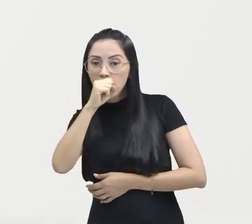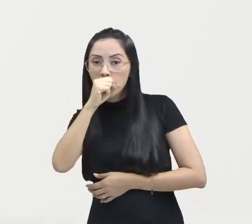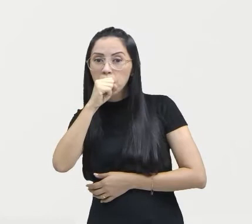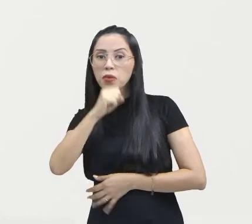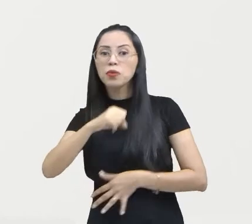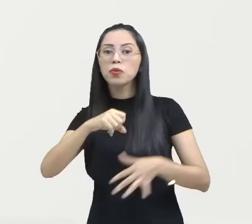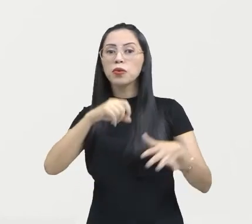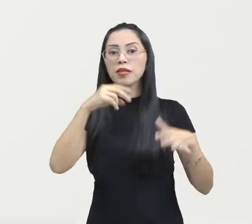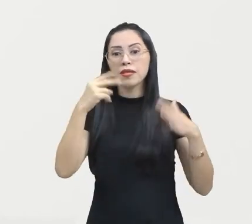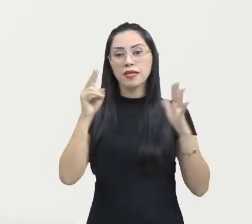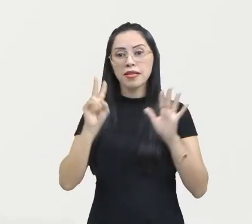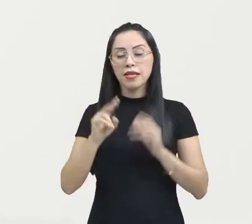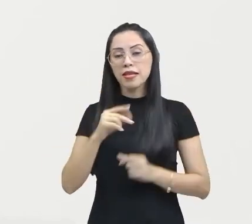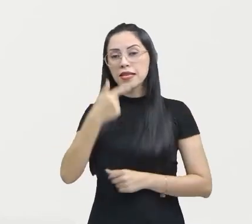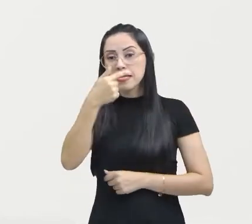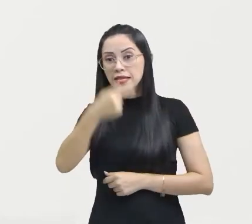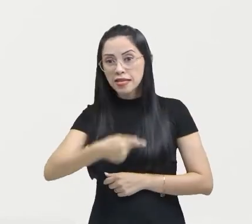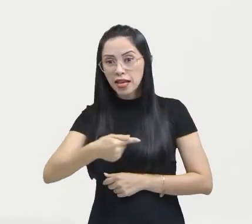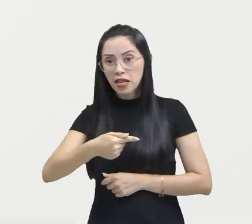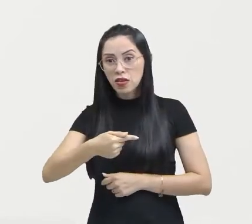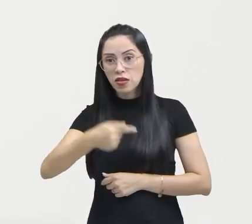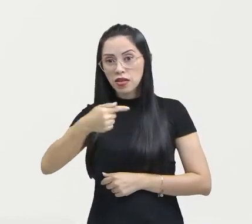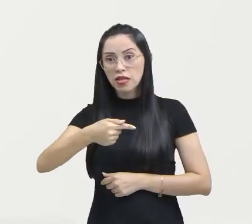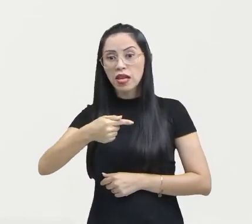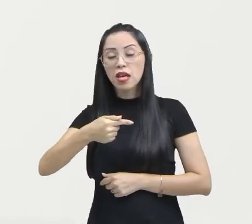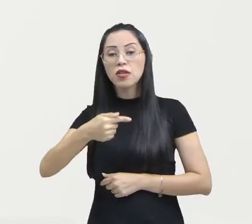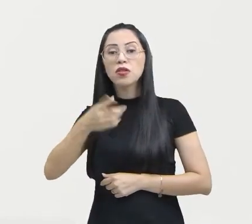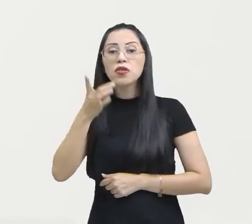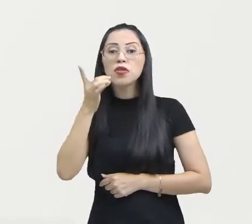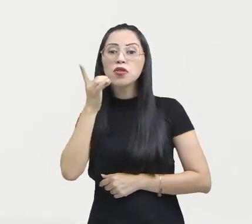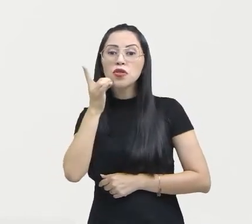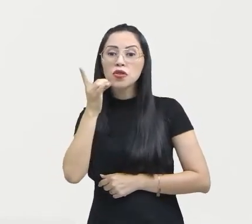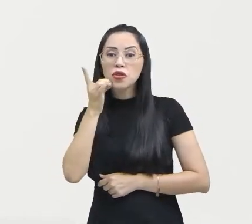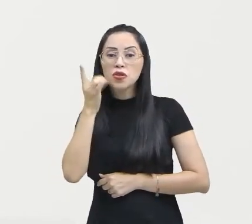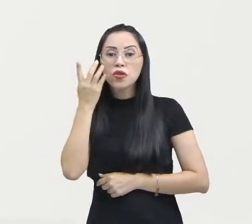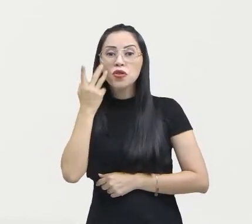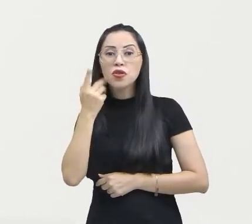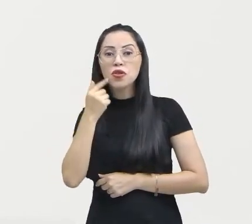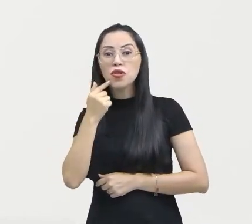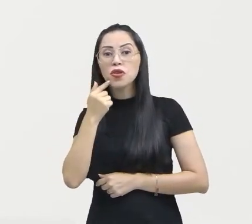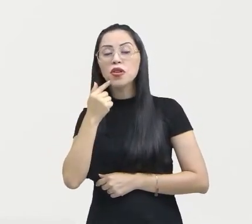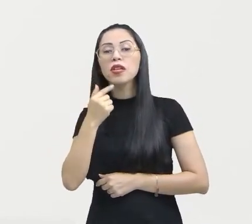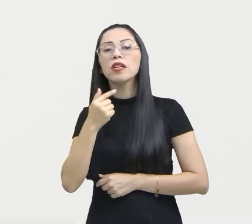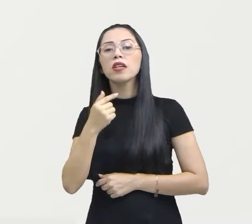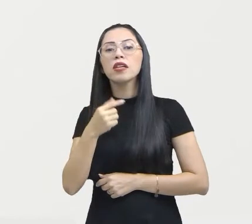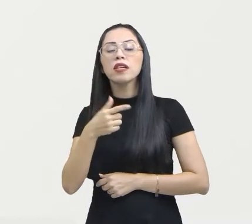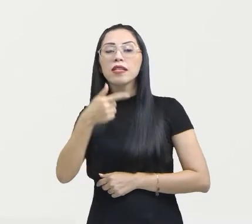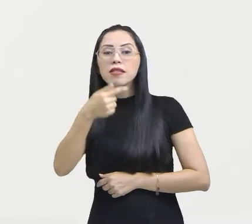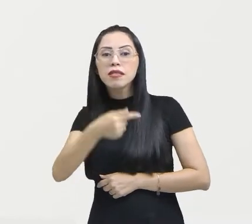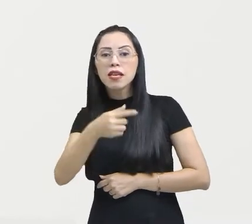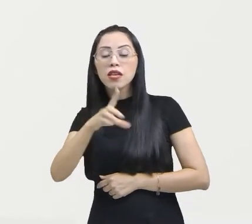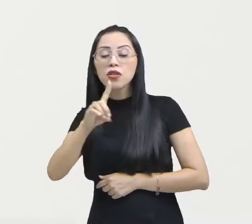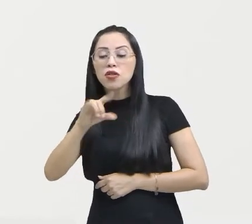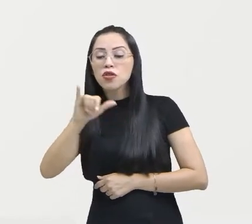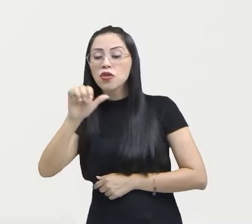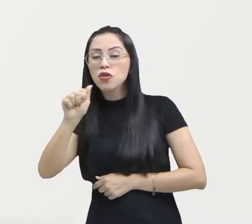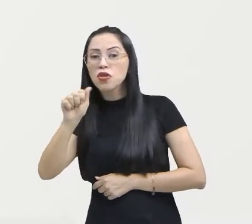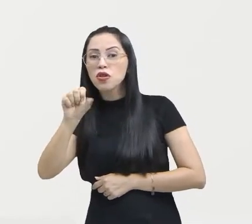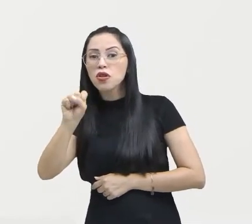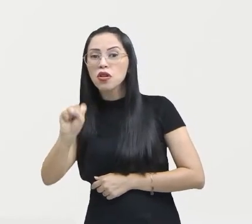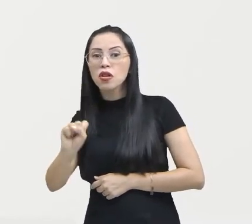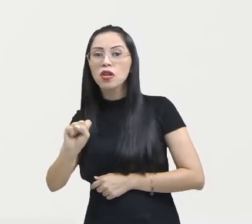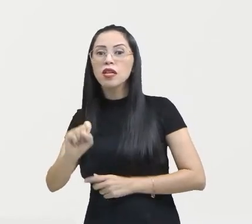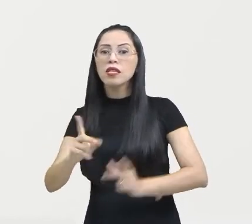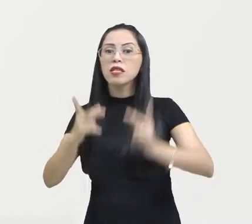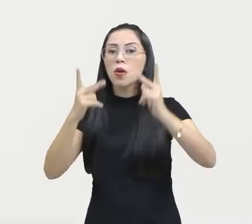7. Nós temos 7 dias na semana, tá certo? 7 dias é o